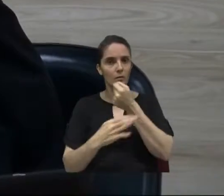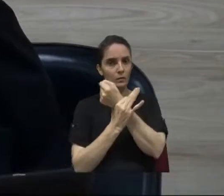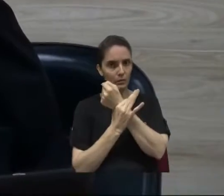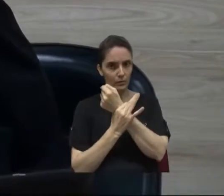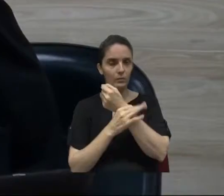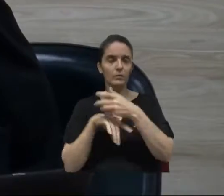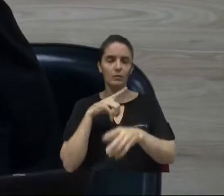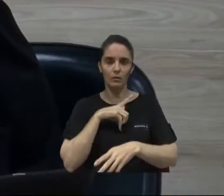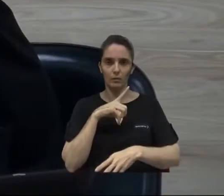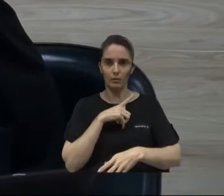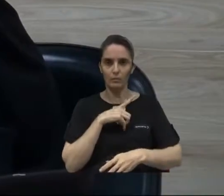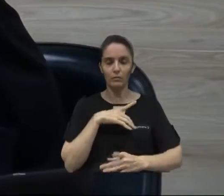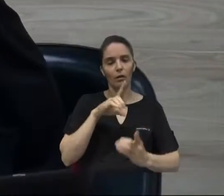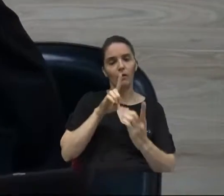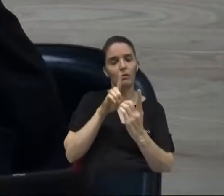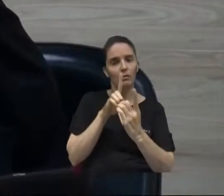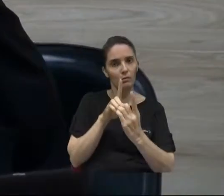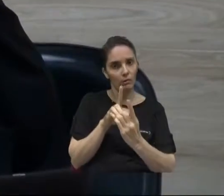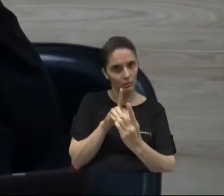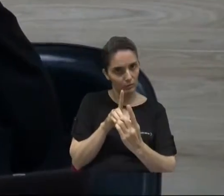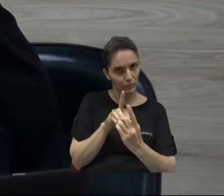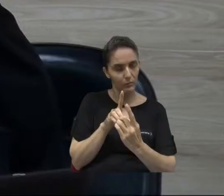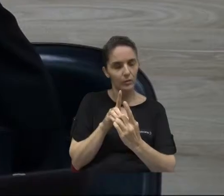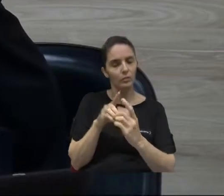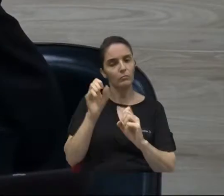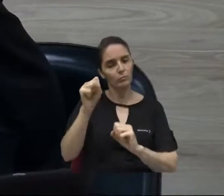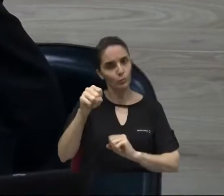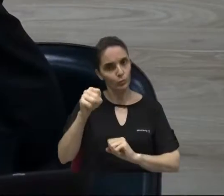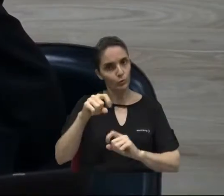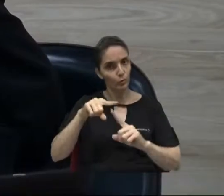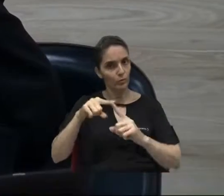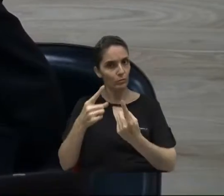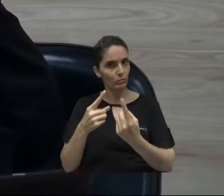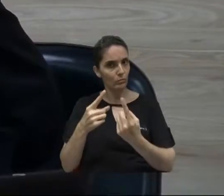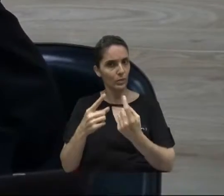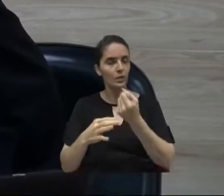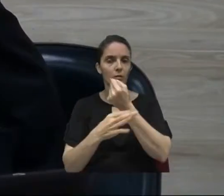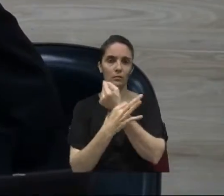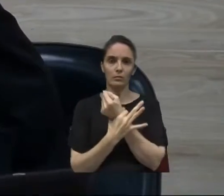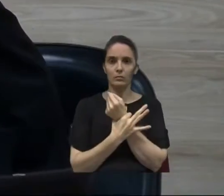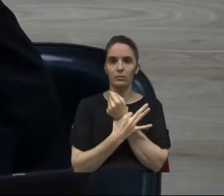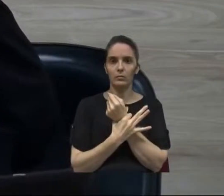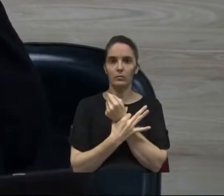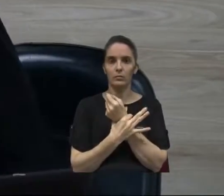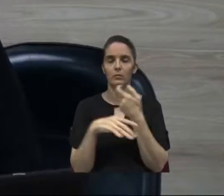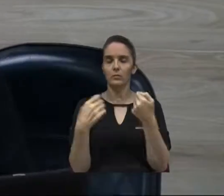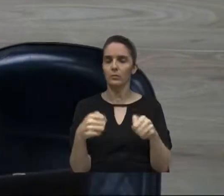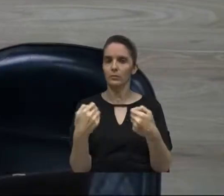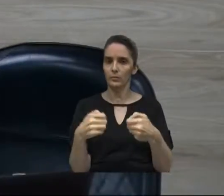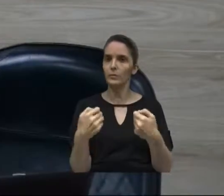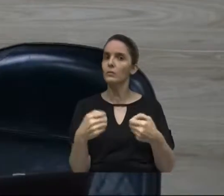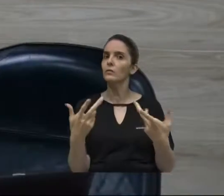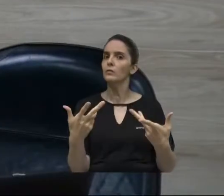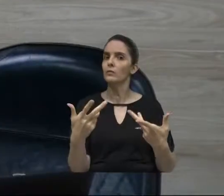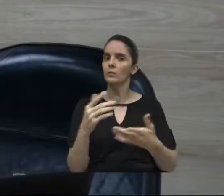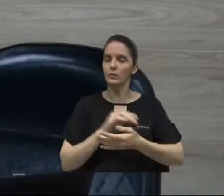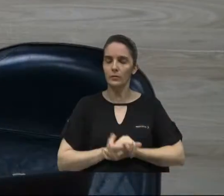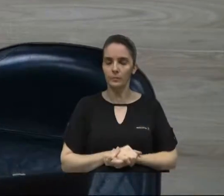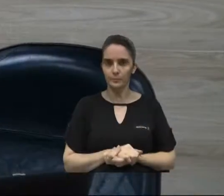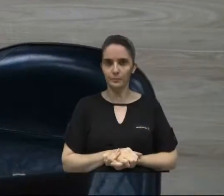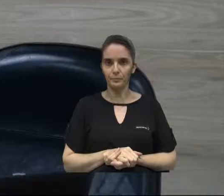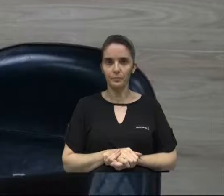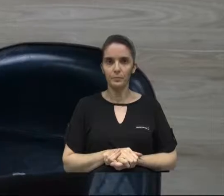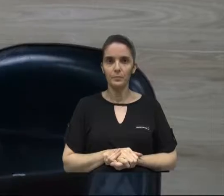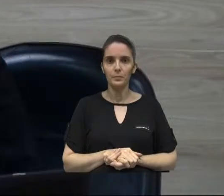o atendimento na forma que tem e não sofrer por estar trabalhando pela saúde da nossa